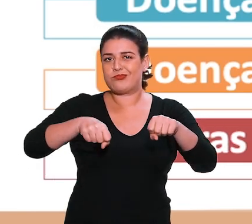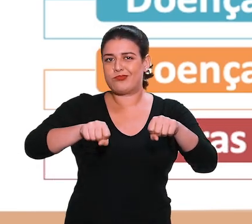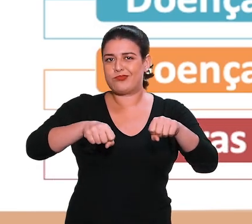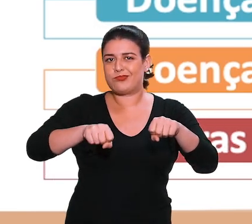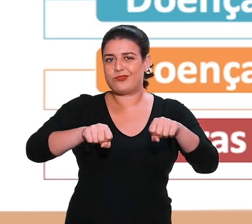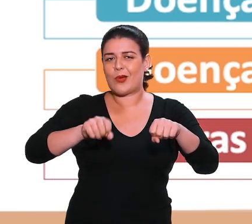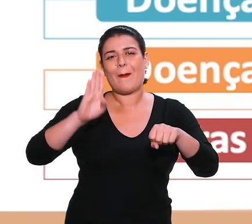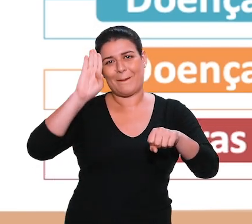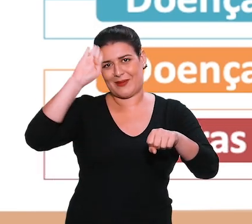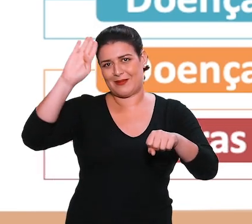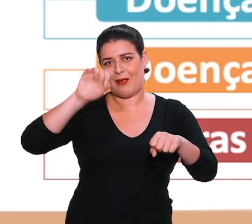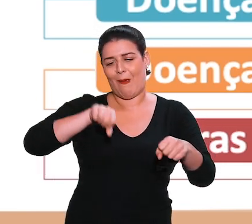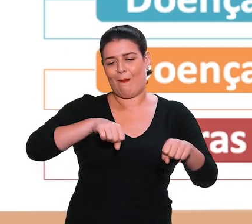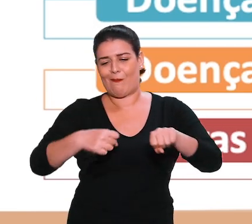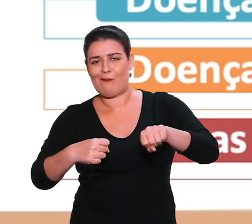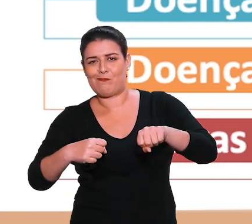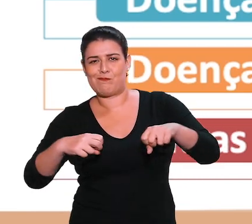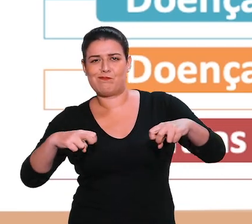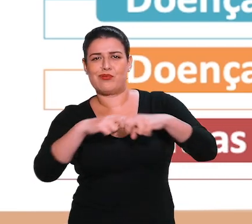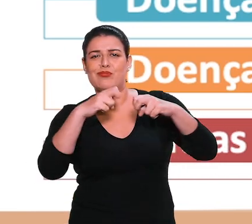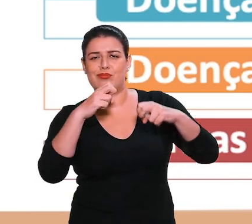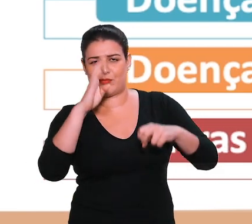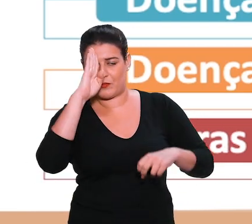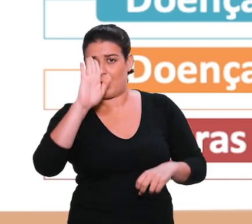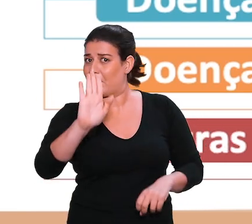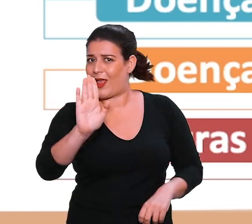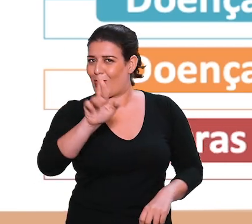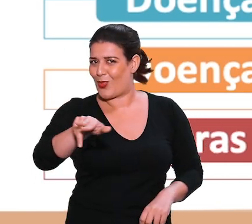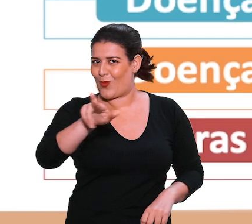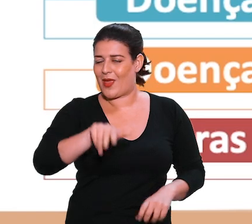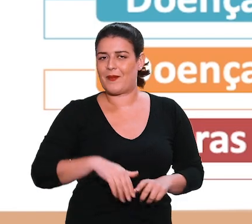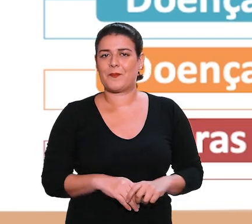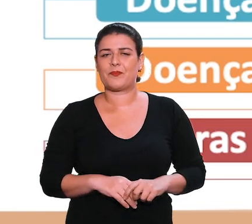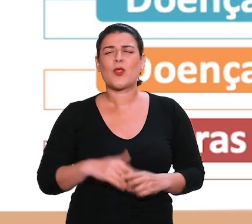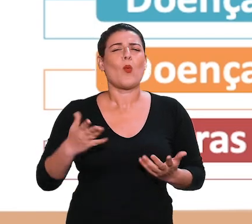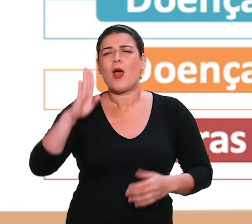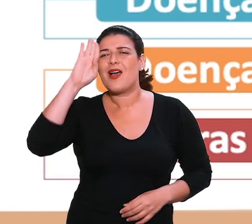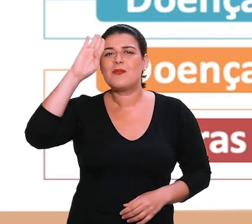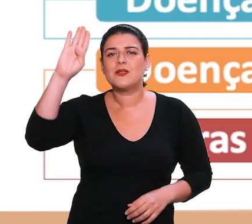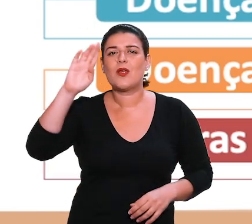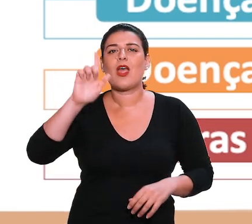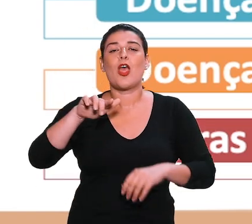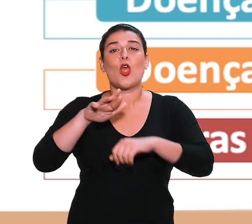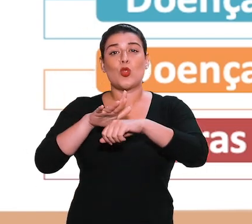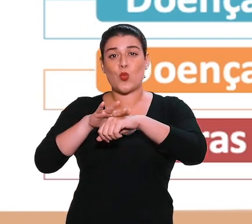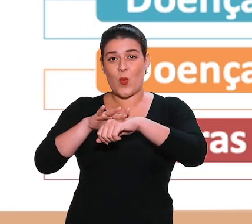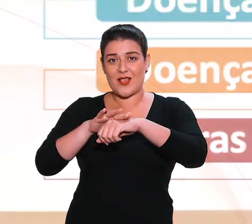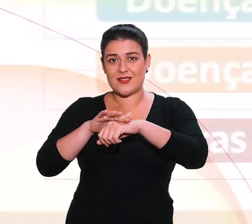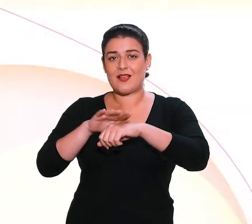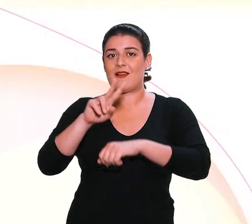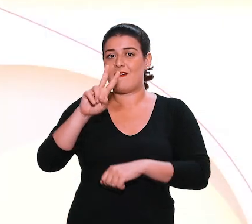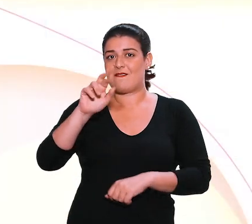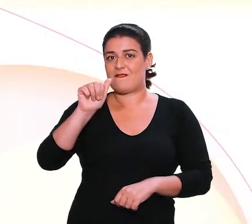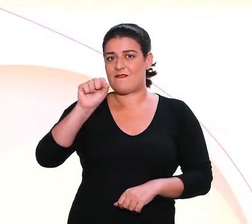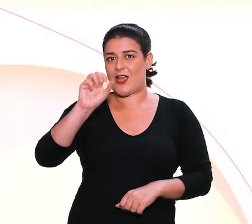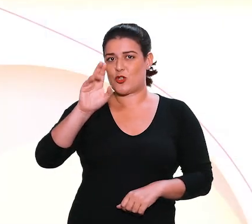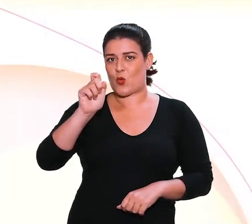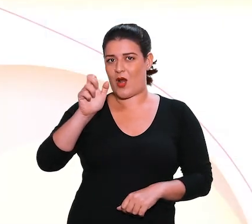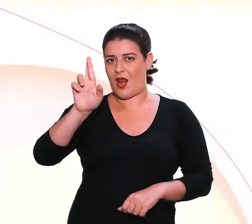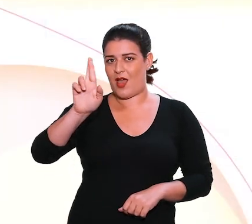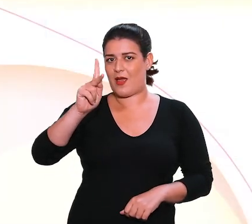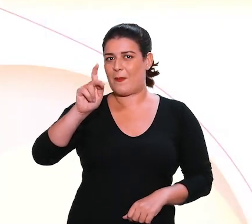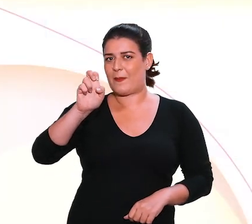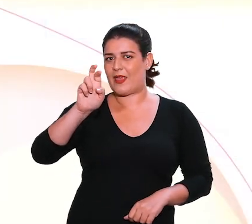principal causa, mas não é. Olha aqui que interessante. A principal causa é a doença vascular periférica. E muita gente